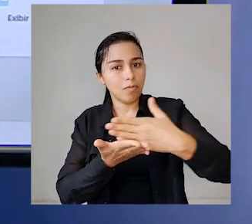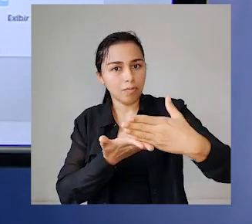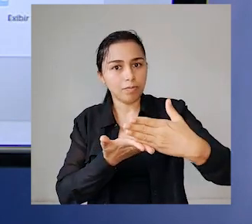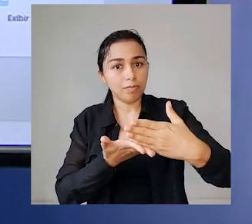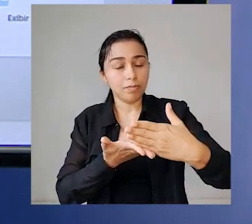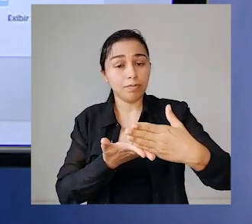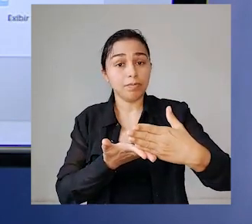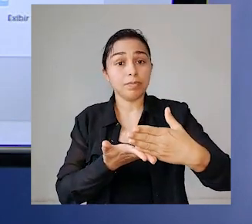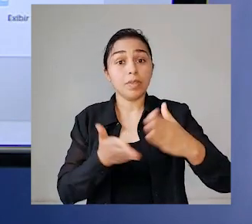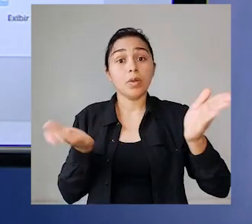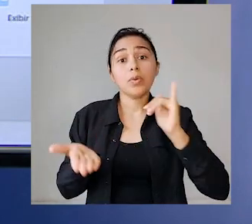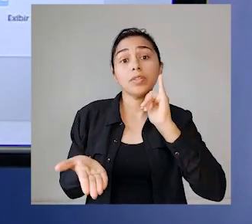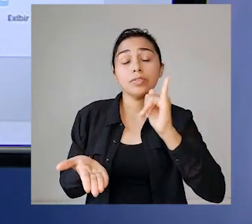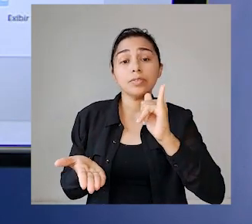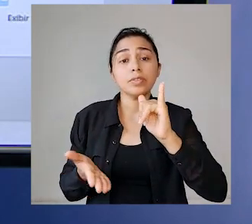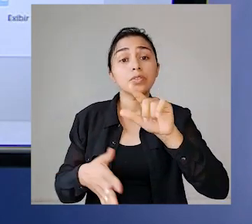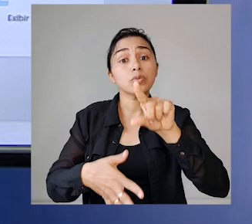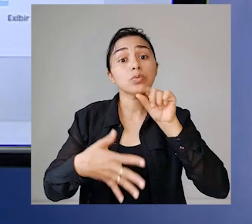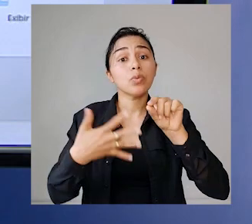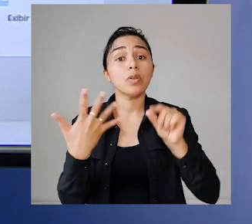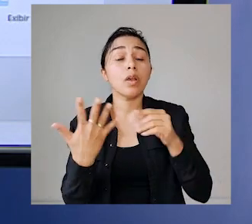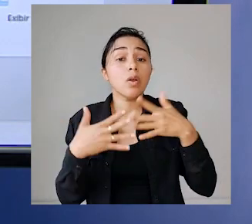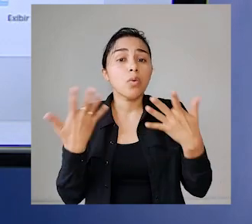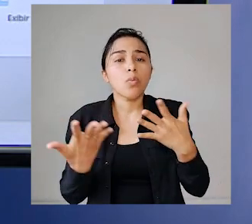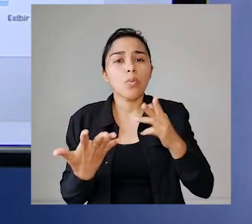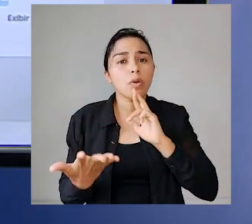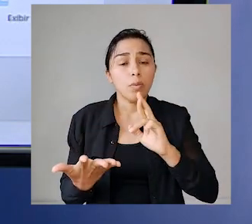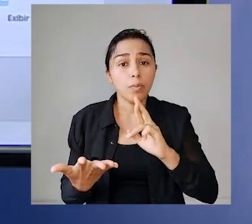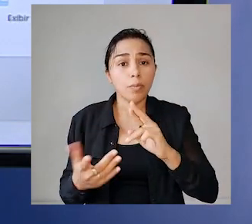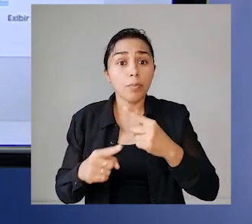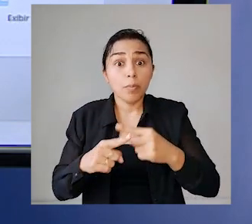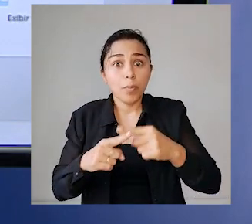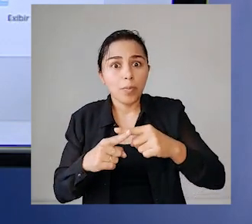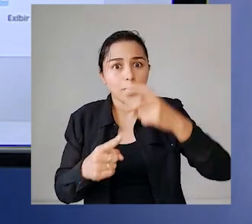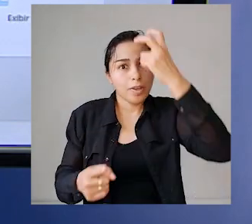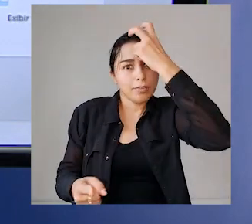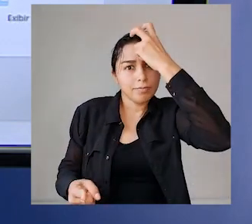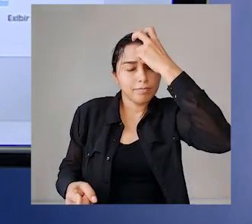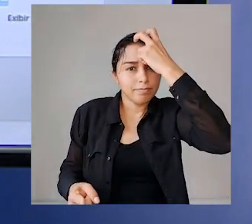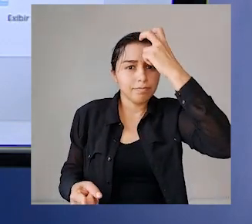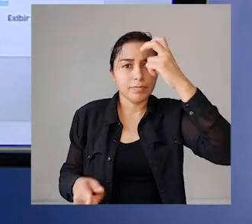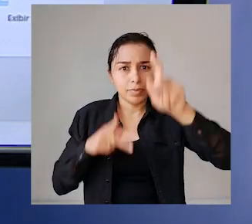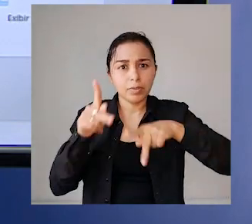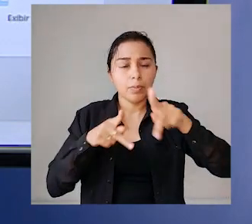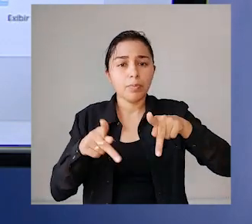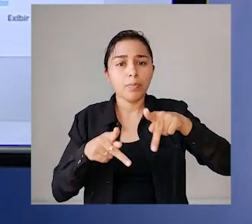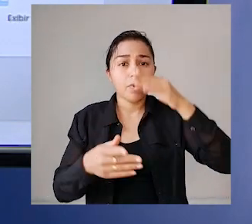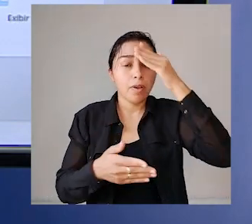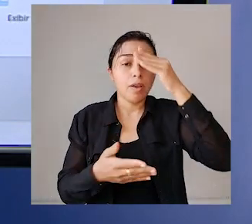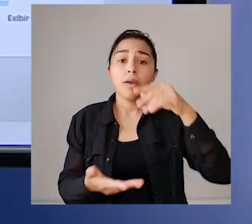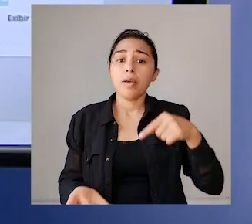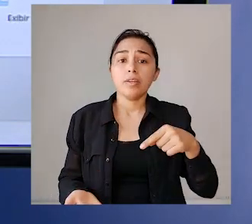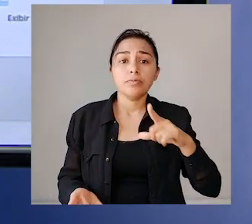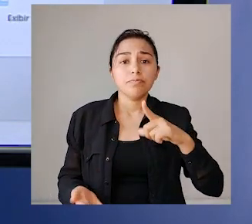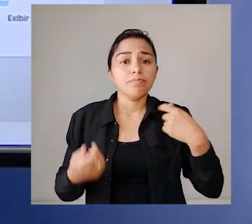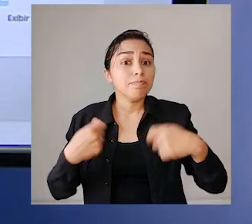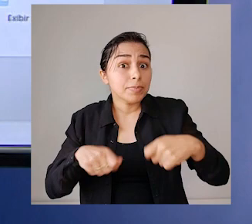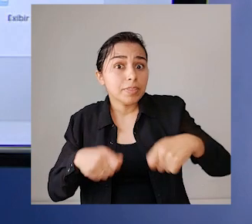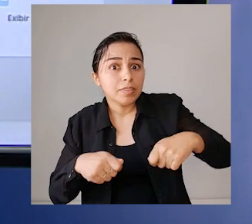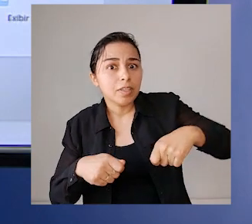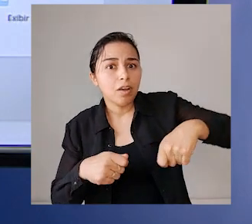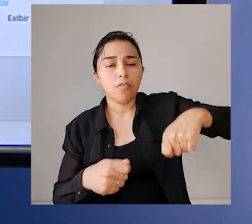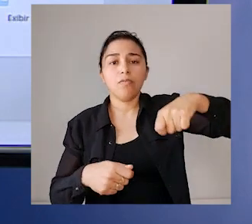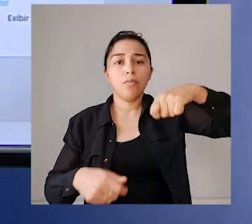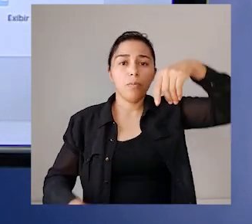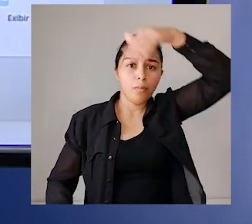o motivo pelo qual os egípcios viam tanta necessidade de impedir a decomposição